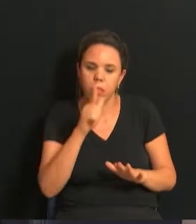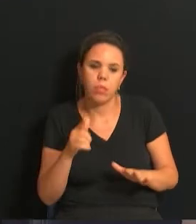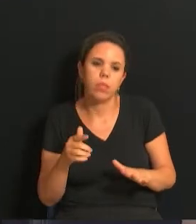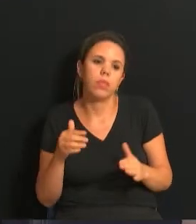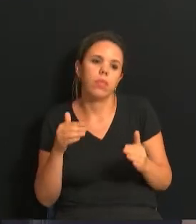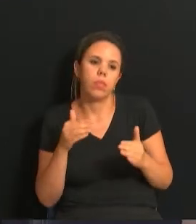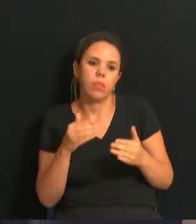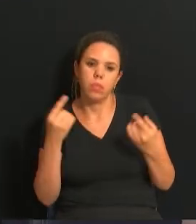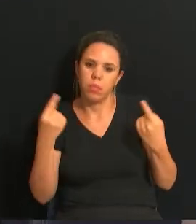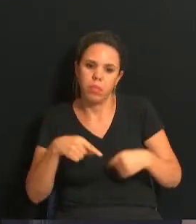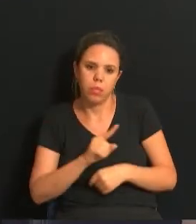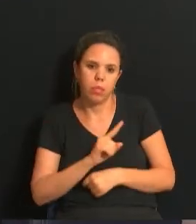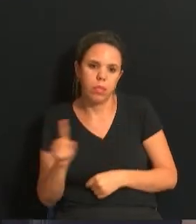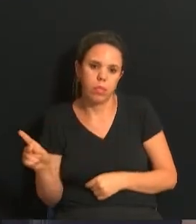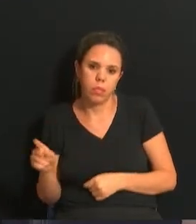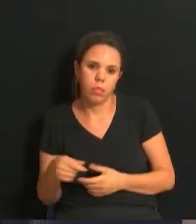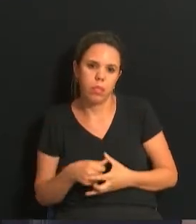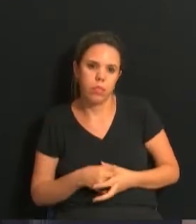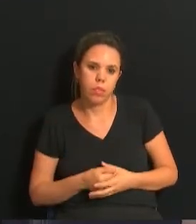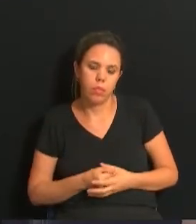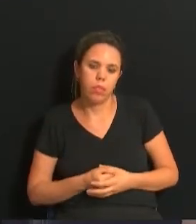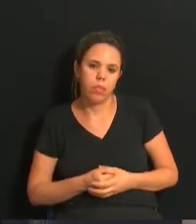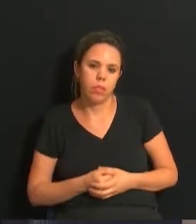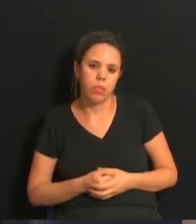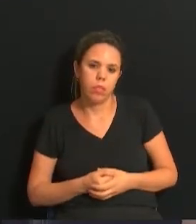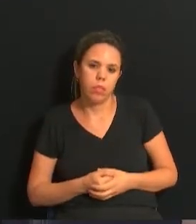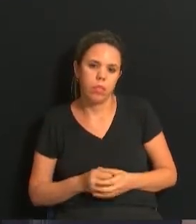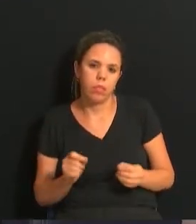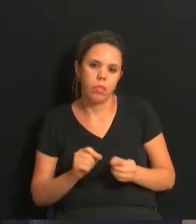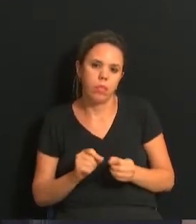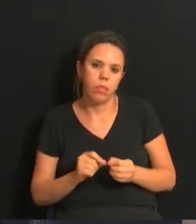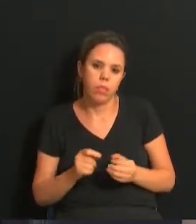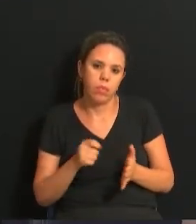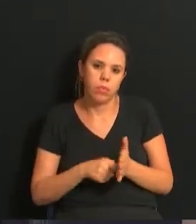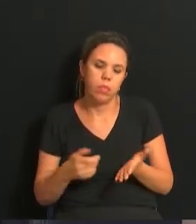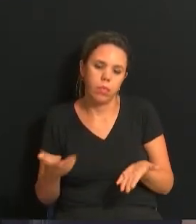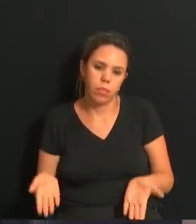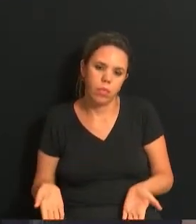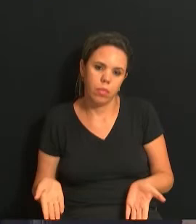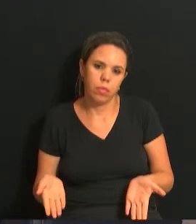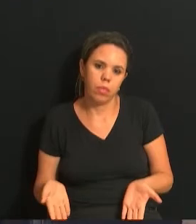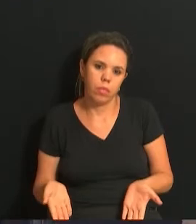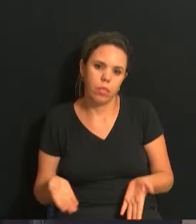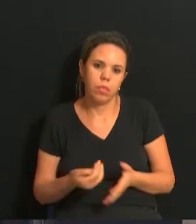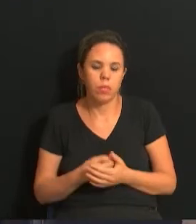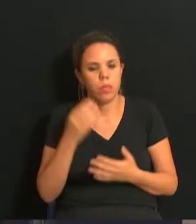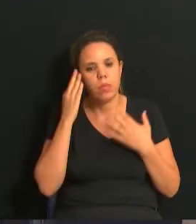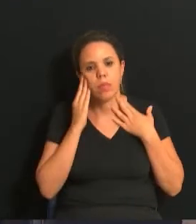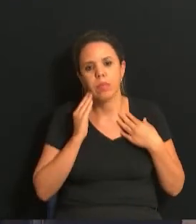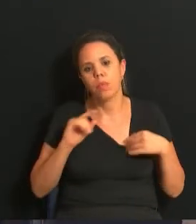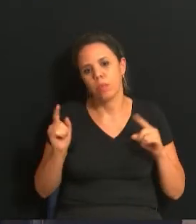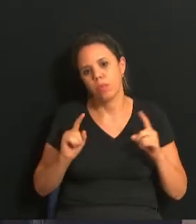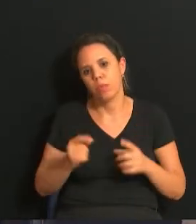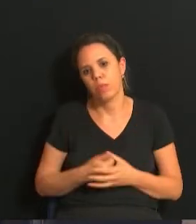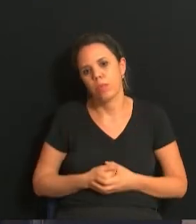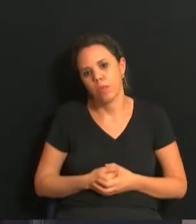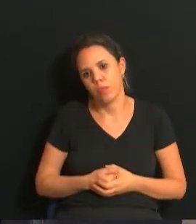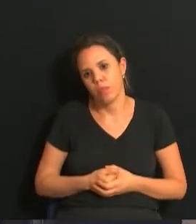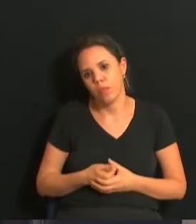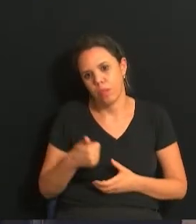a isso, né? E então que a gente faça esse encaminhamento aqui dessa reunião. Pode